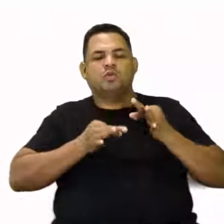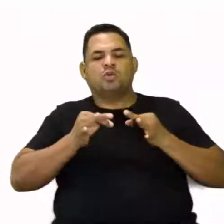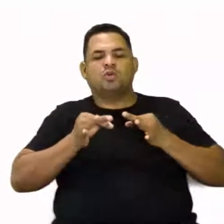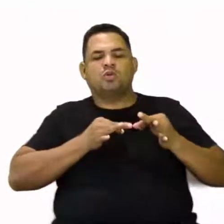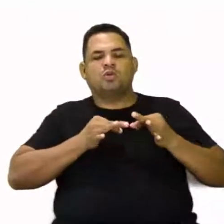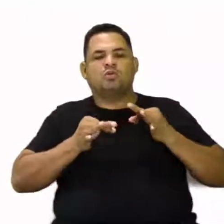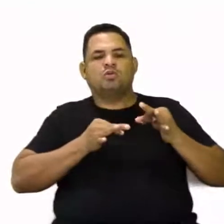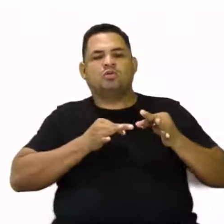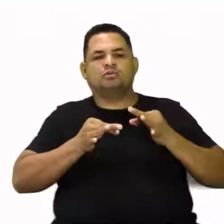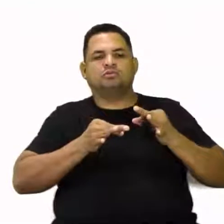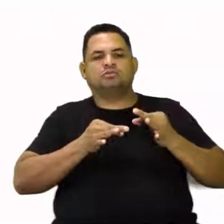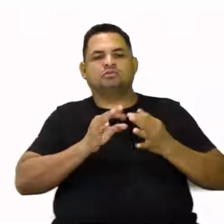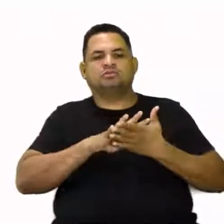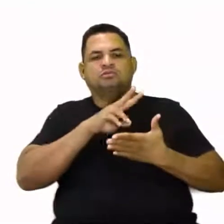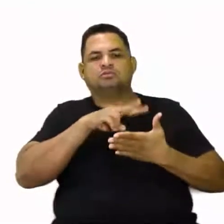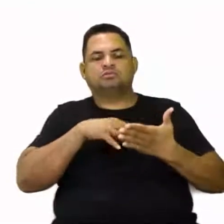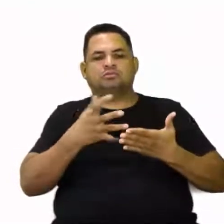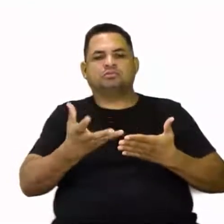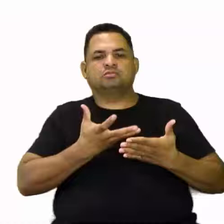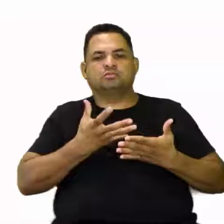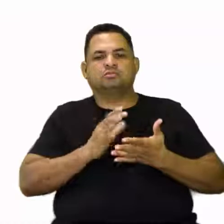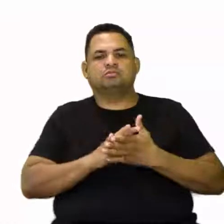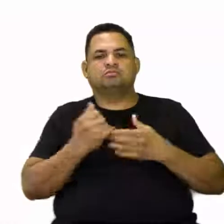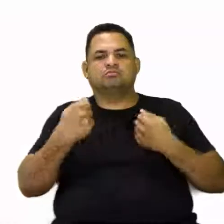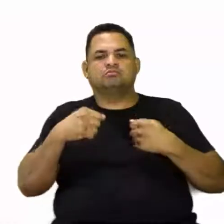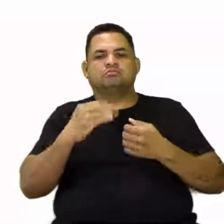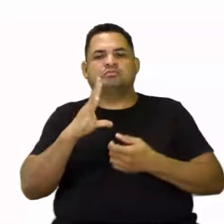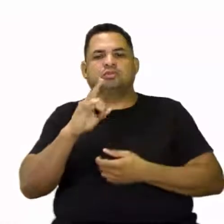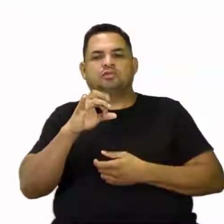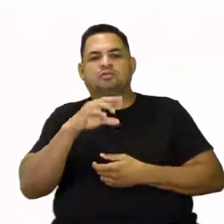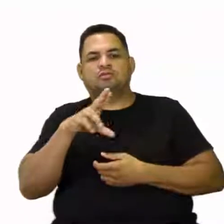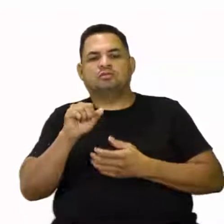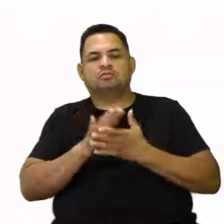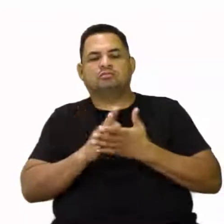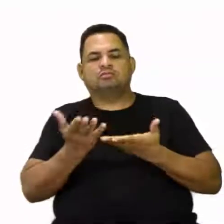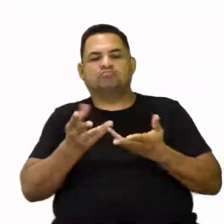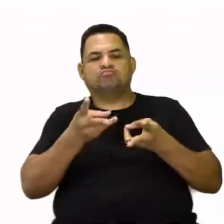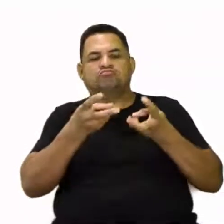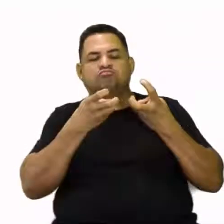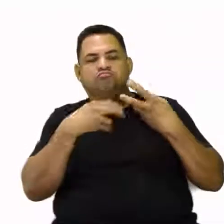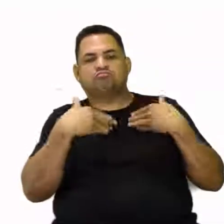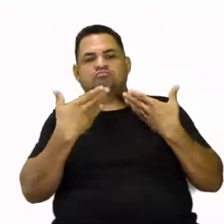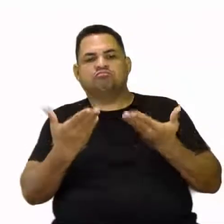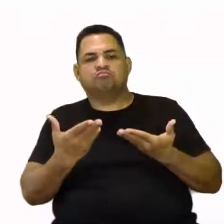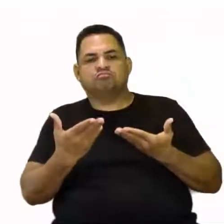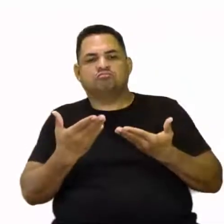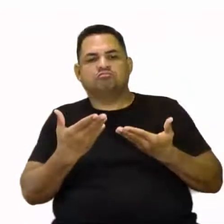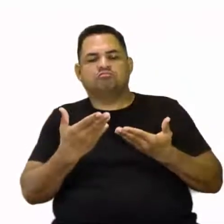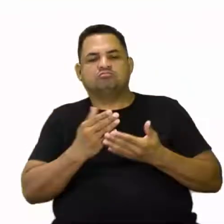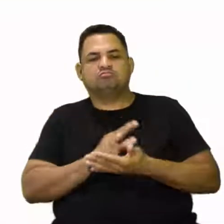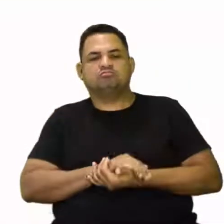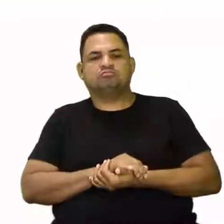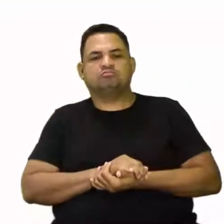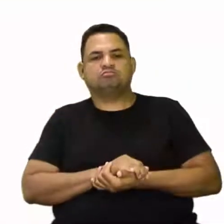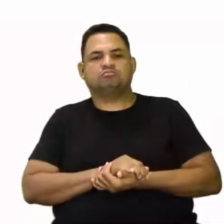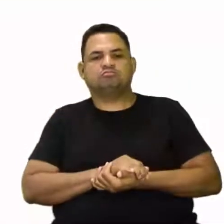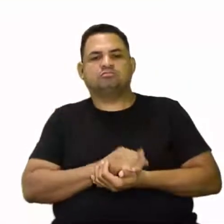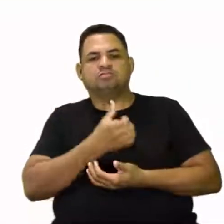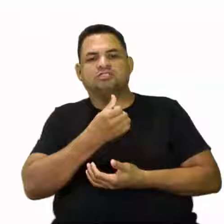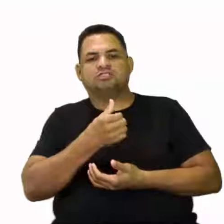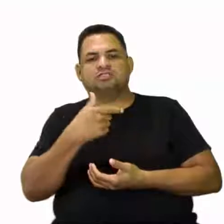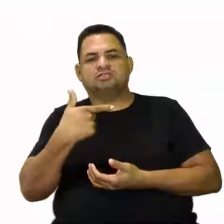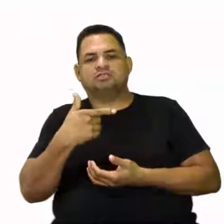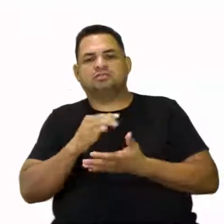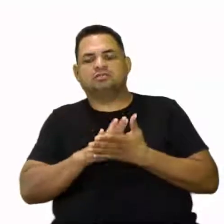leitor quiser. Uma possibilidade que o Cortázar explorou depois da novela com